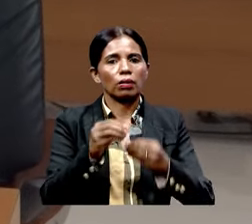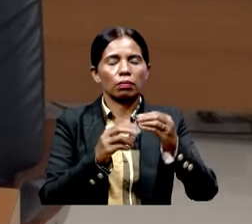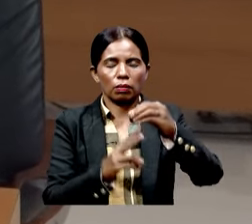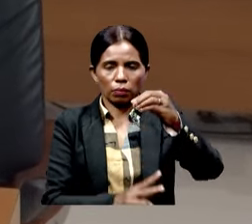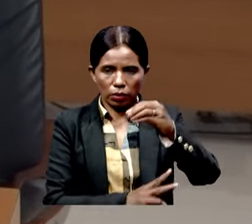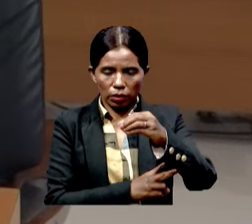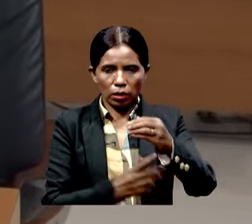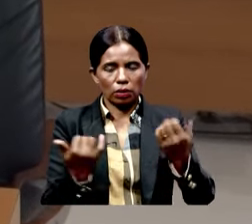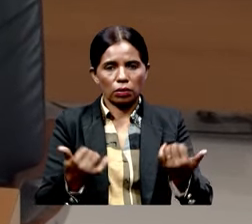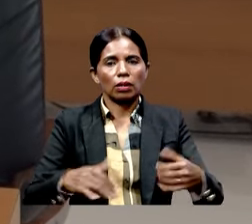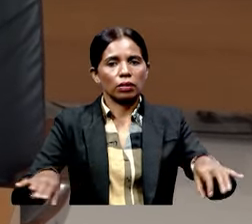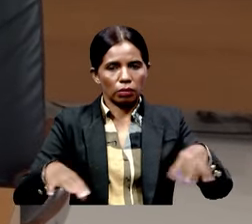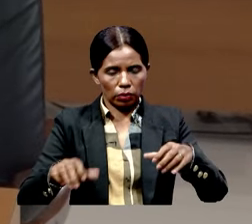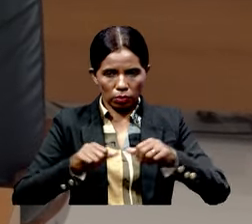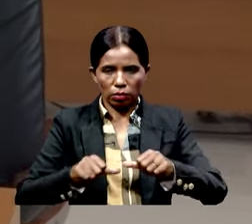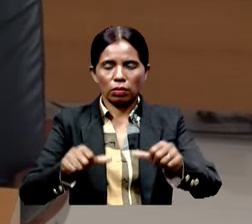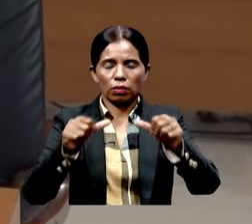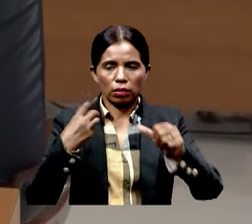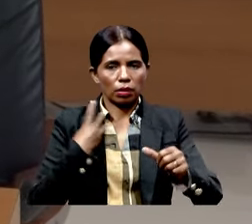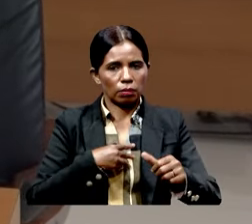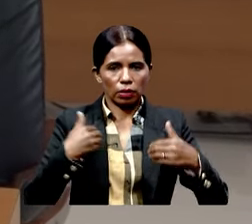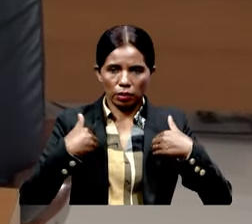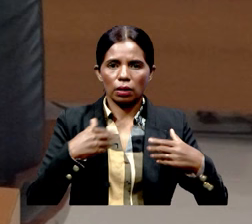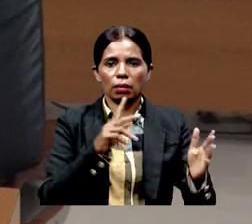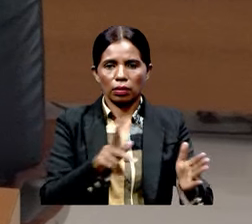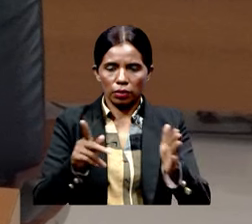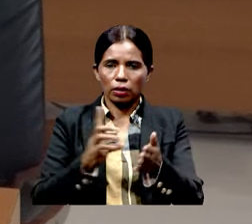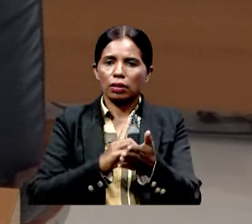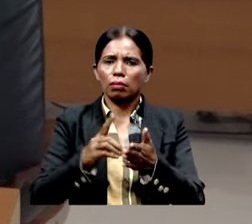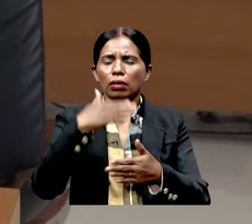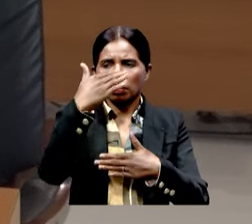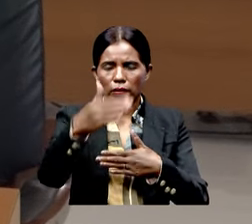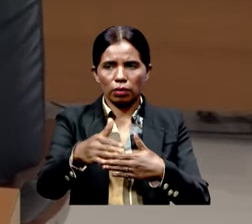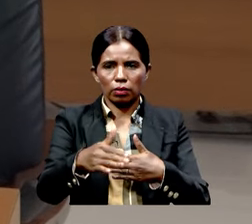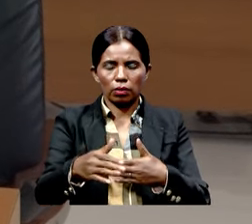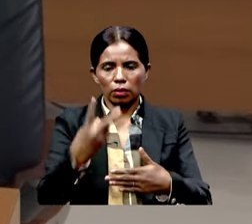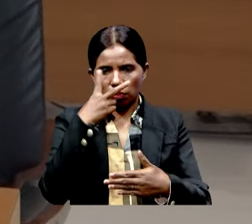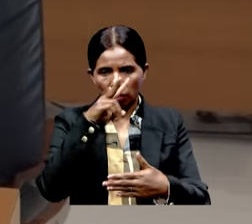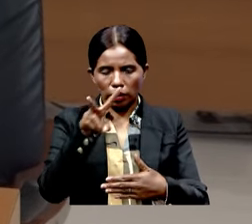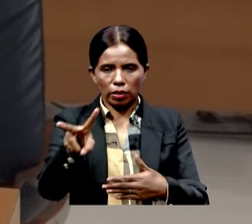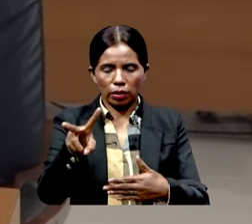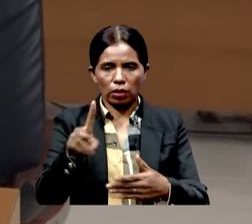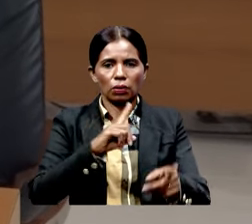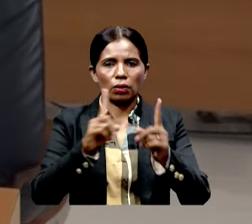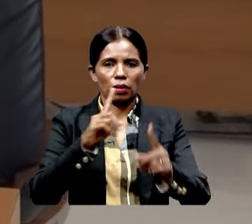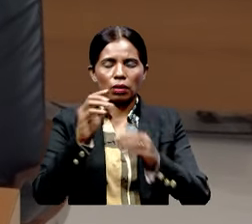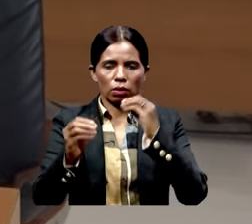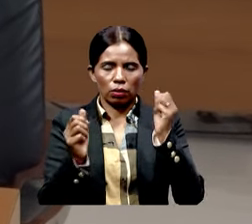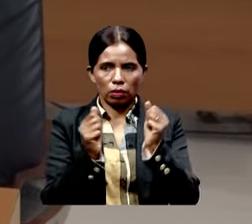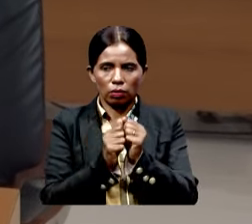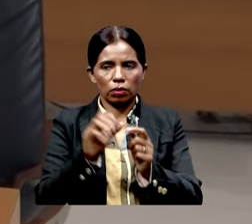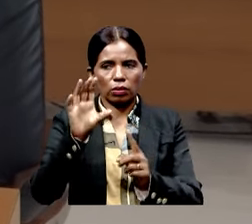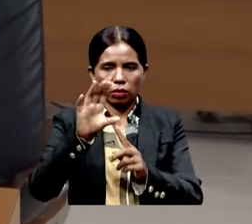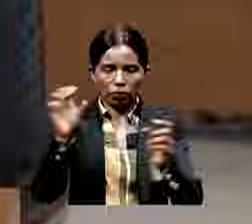lavela ne servisu lavela hamas ye plano para semana hoy atu tumba kuleho se